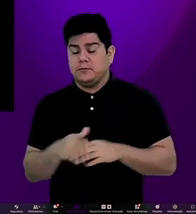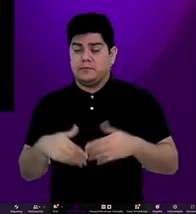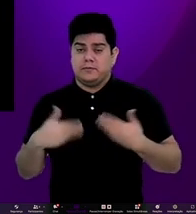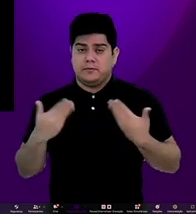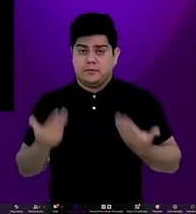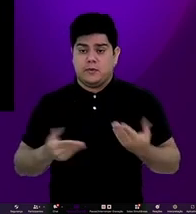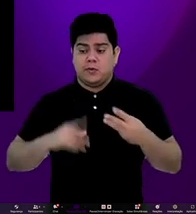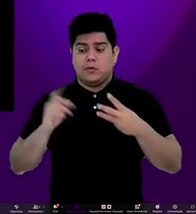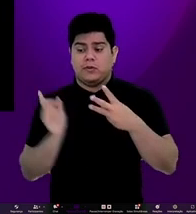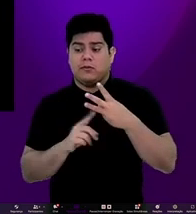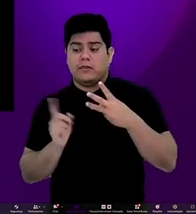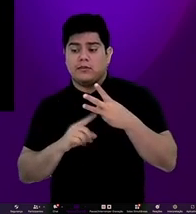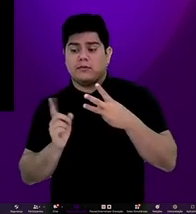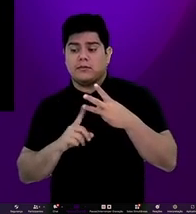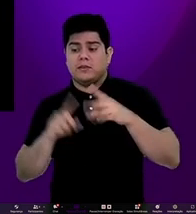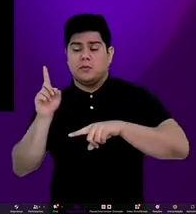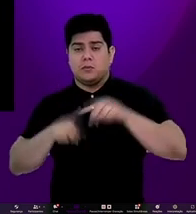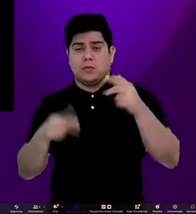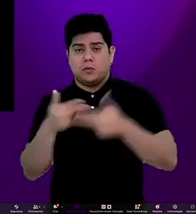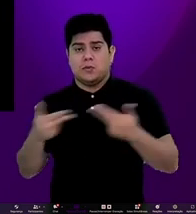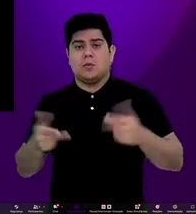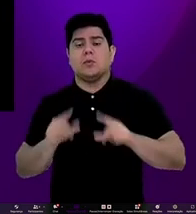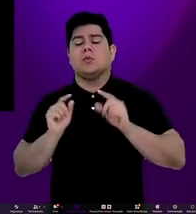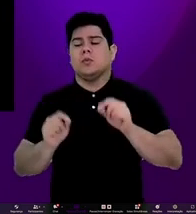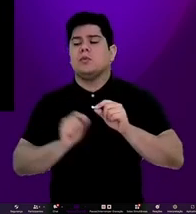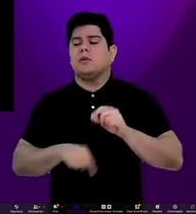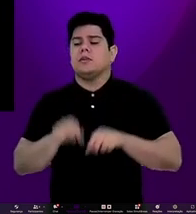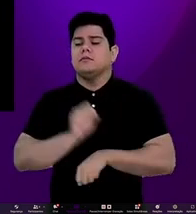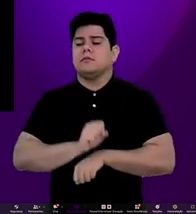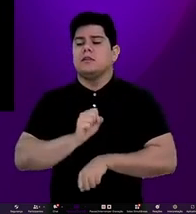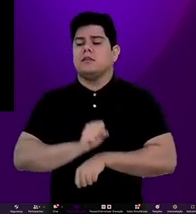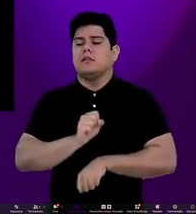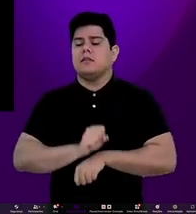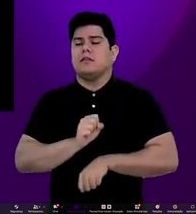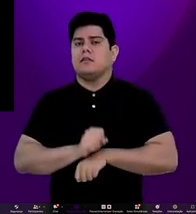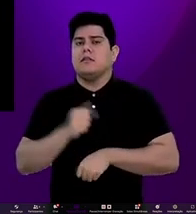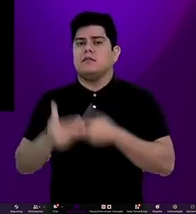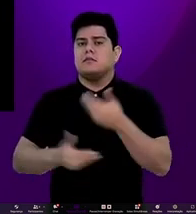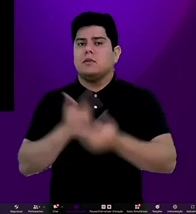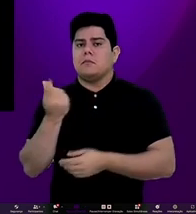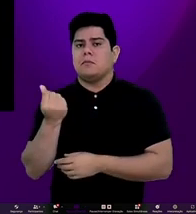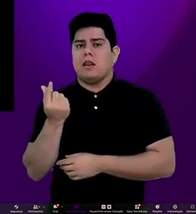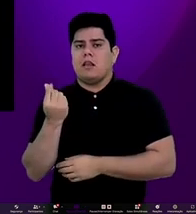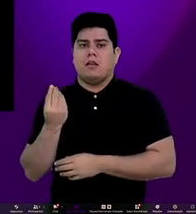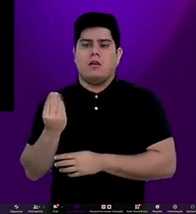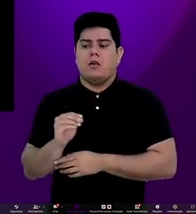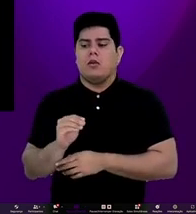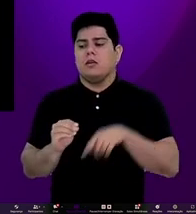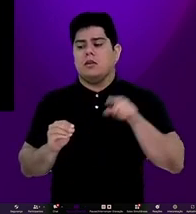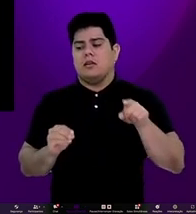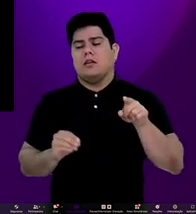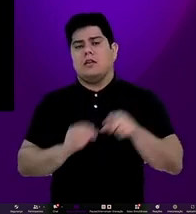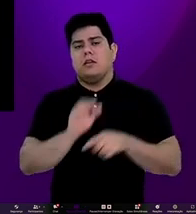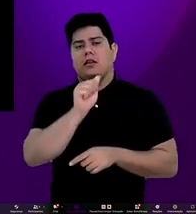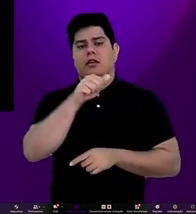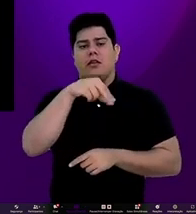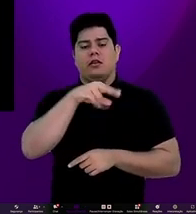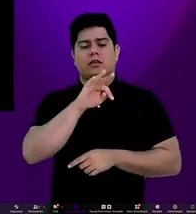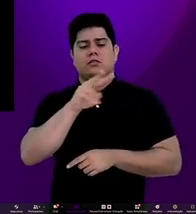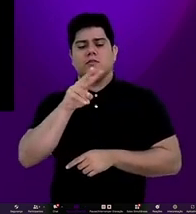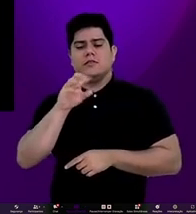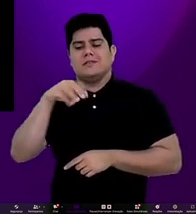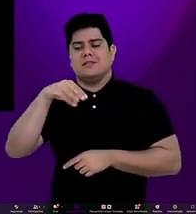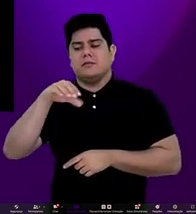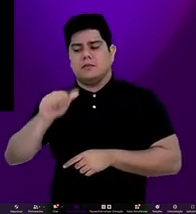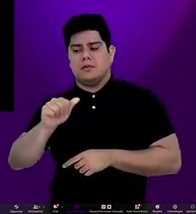o terceiro produto, também aprovado e aguardando ainda a fase de precificação, esse é um anti-BCMA para